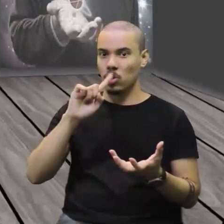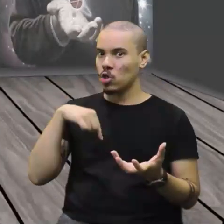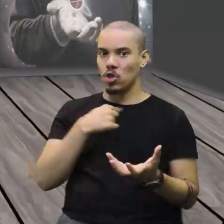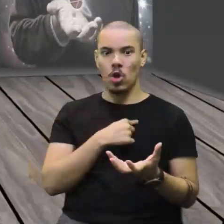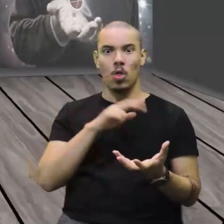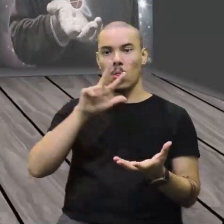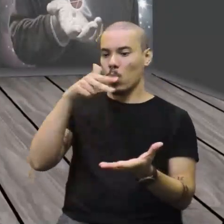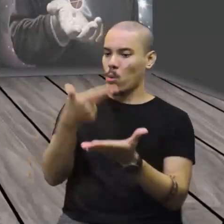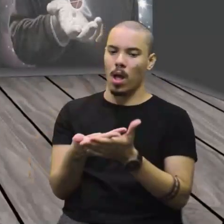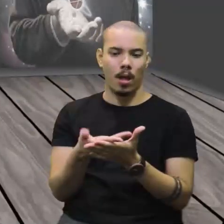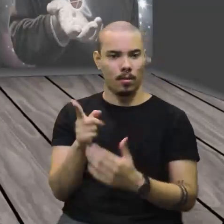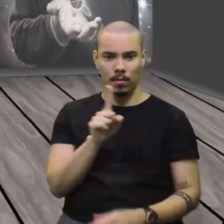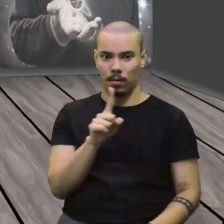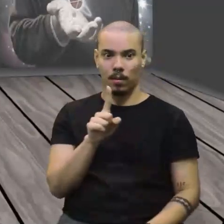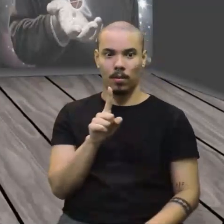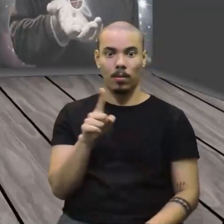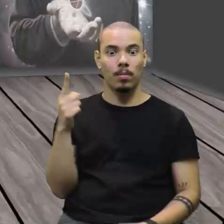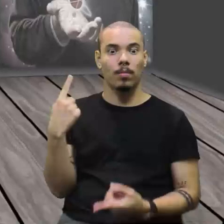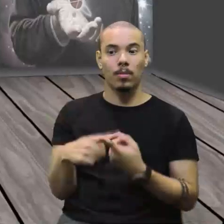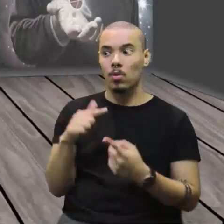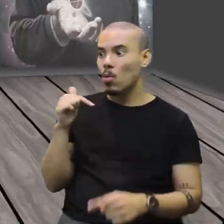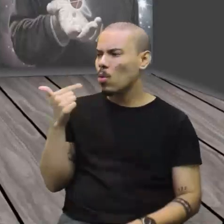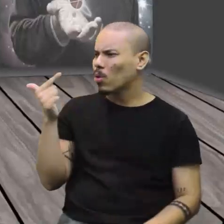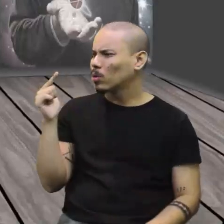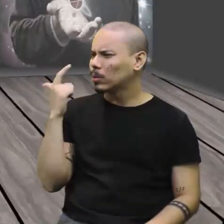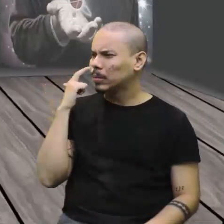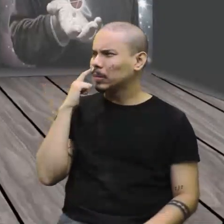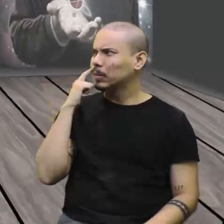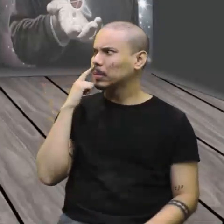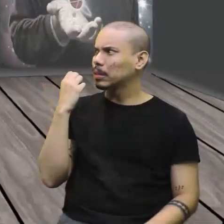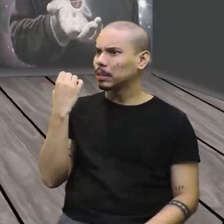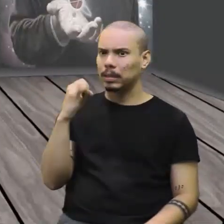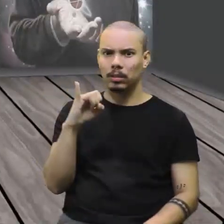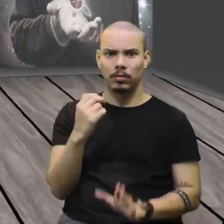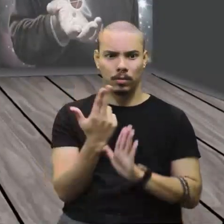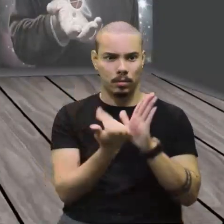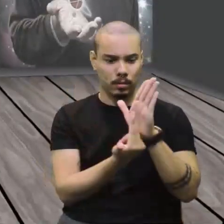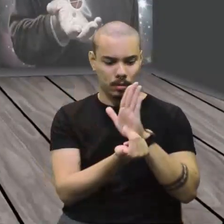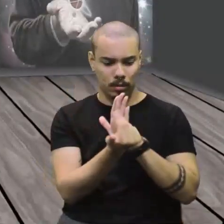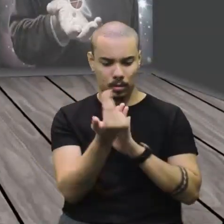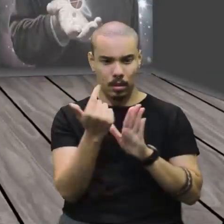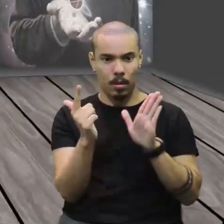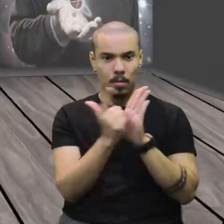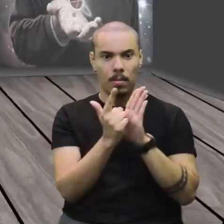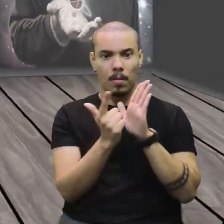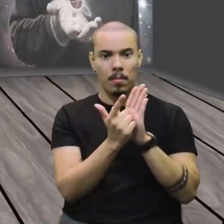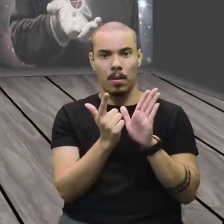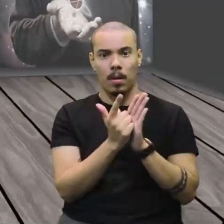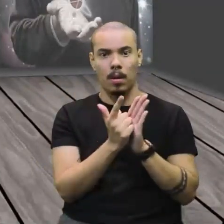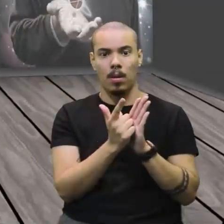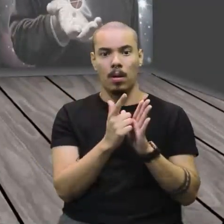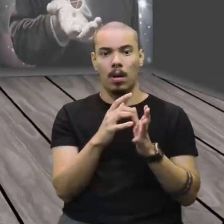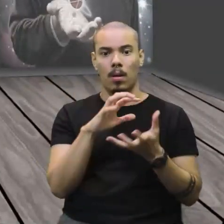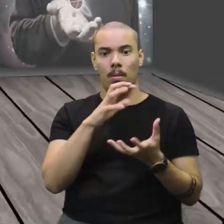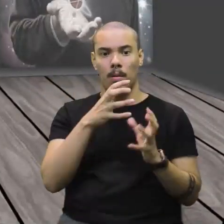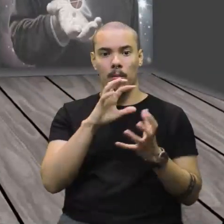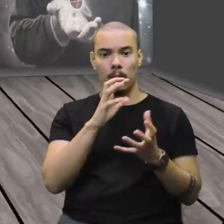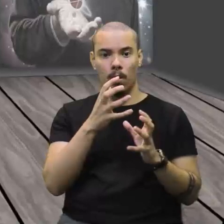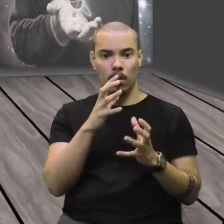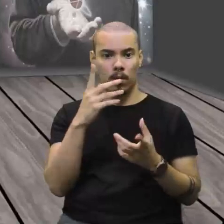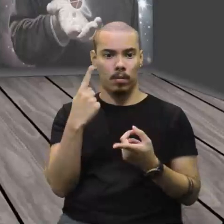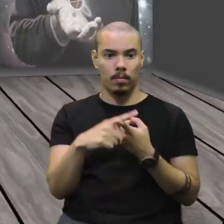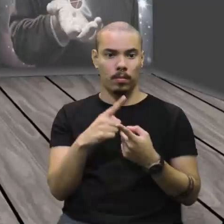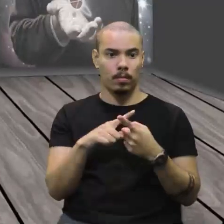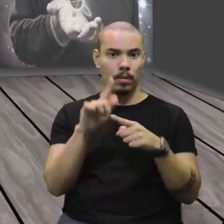outro lado. Não existe o outro lado. Aí se eu vou desenhar no papel, eu desenho uma bola, né? Na realidade, a gravidade uma pessoa